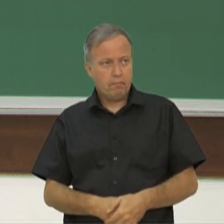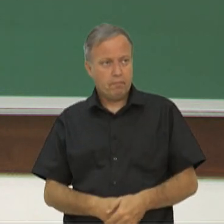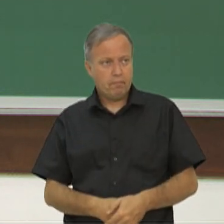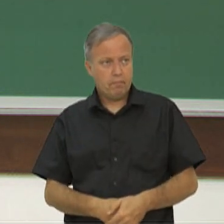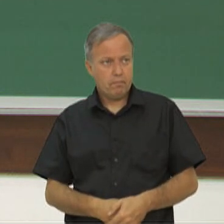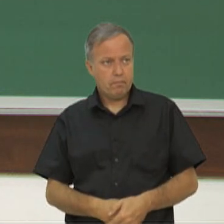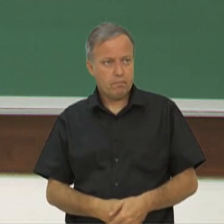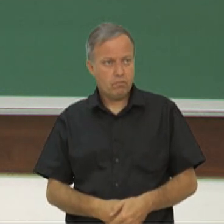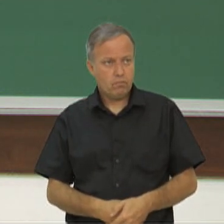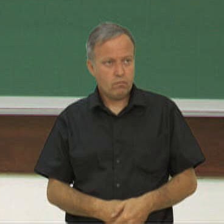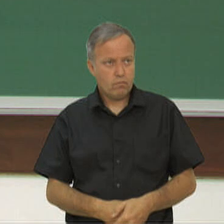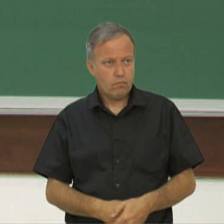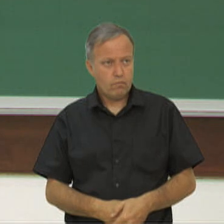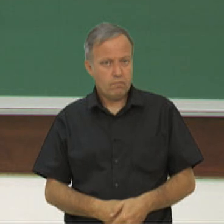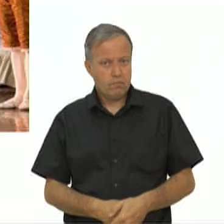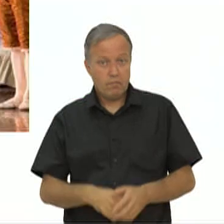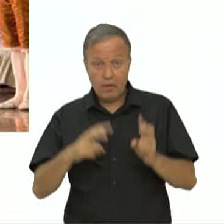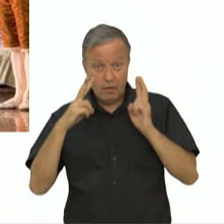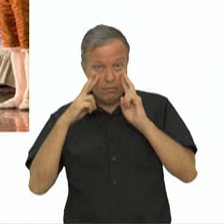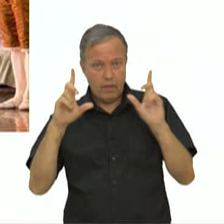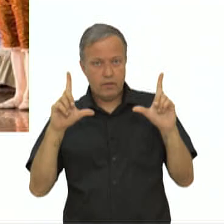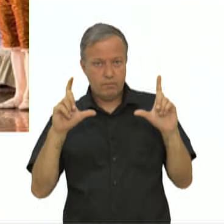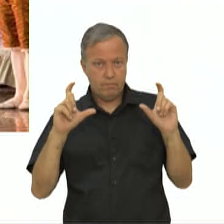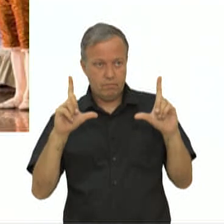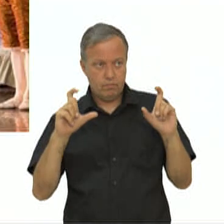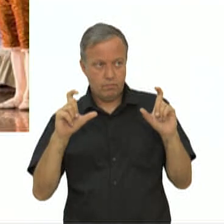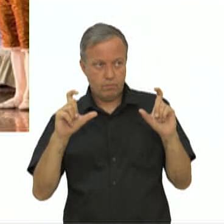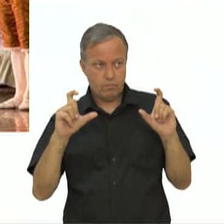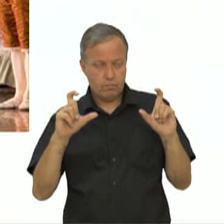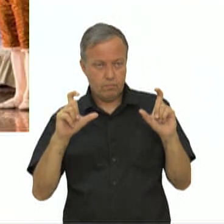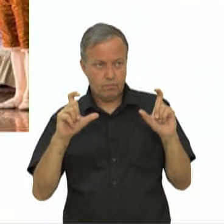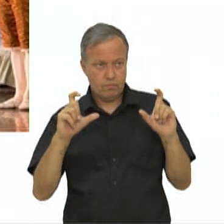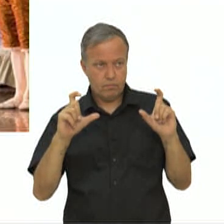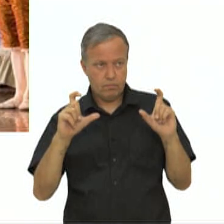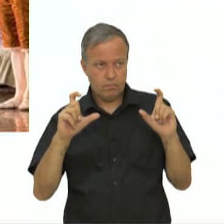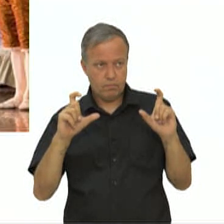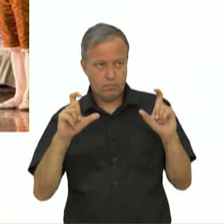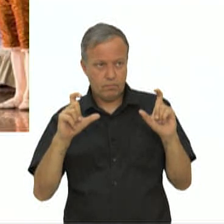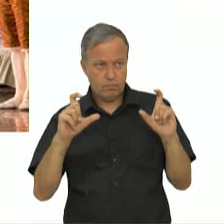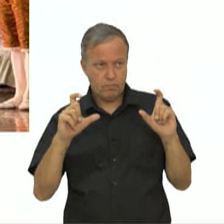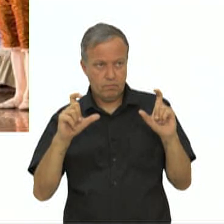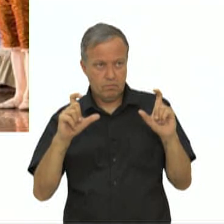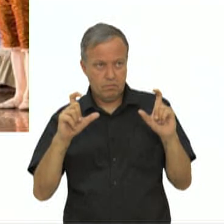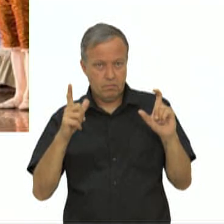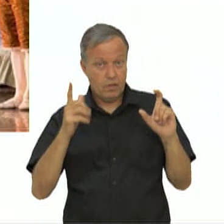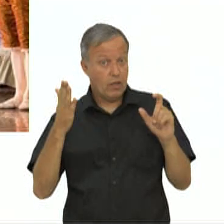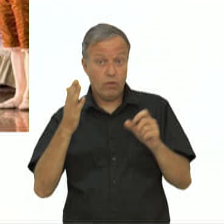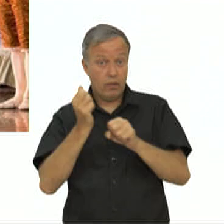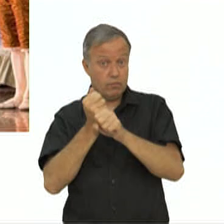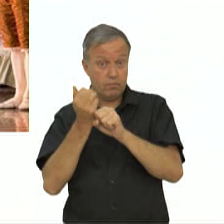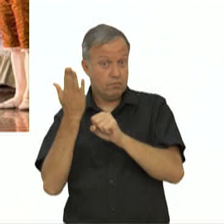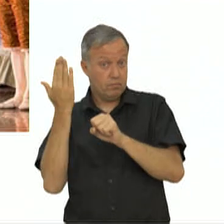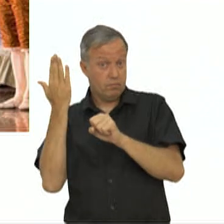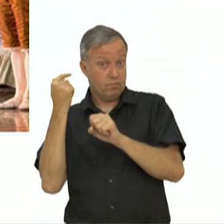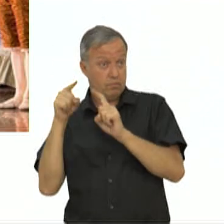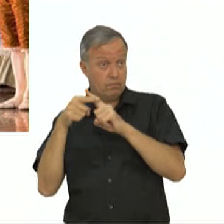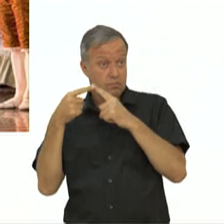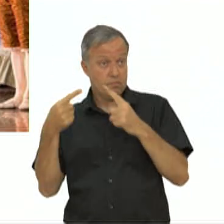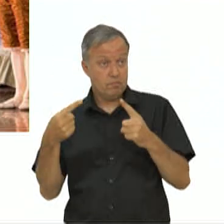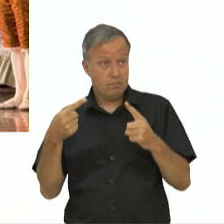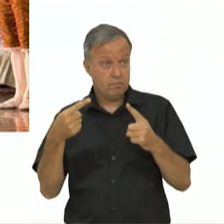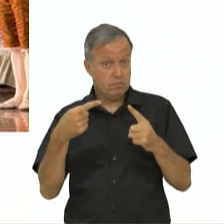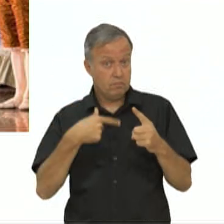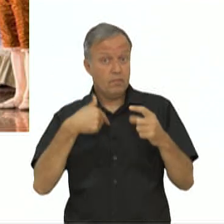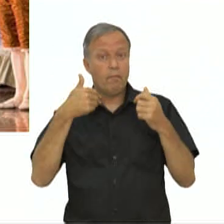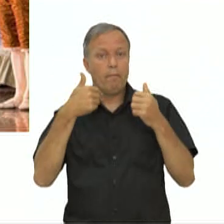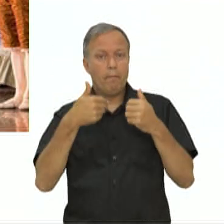romântico. Olha só, eu trouxe aqui uma imagem que não é da época, né? Mas é